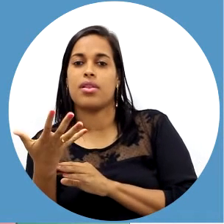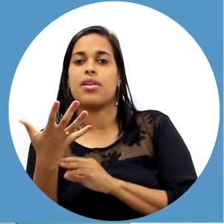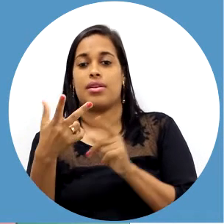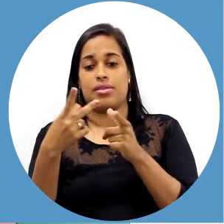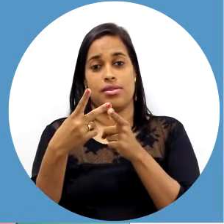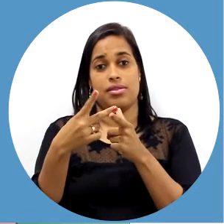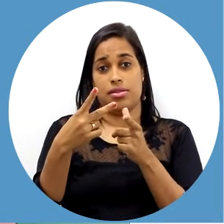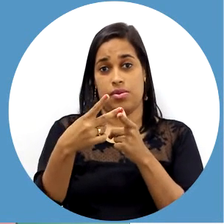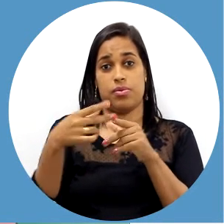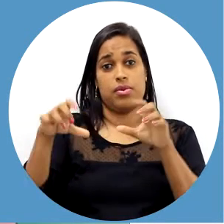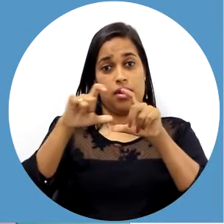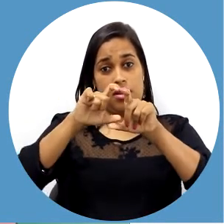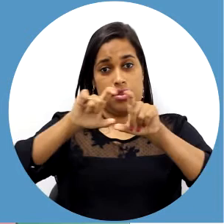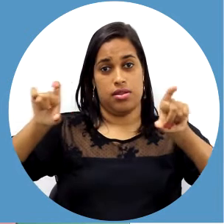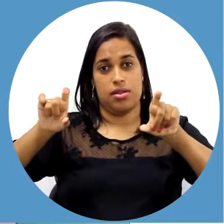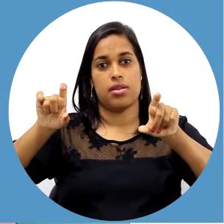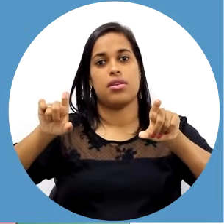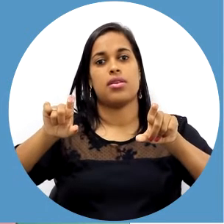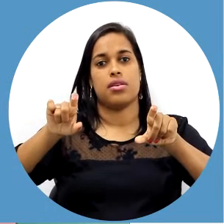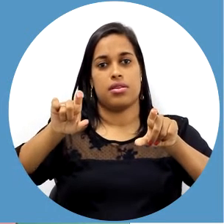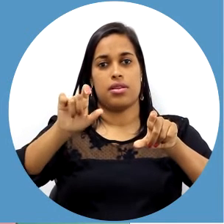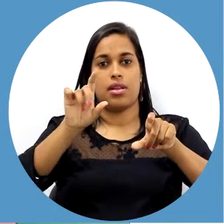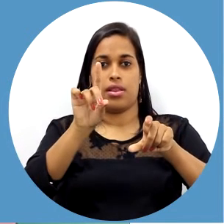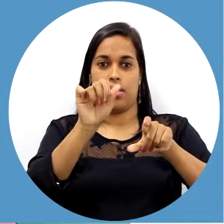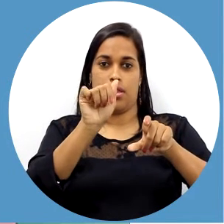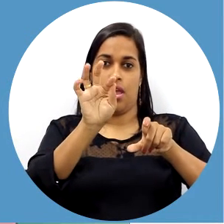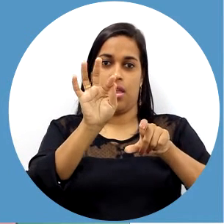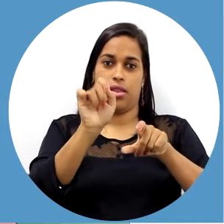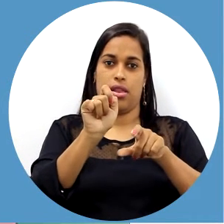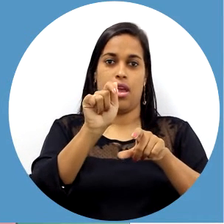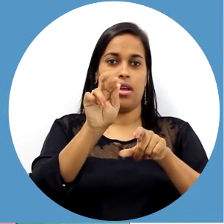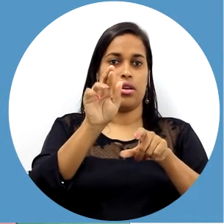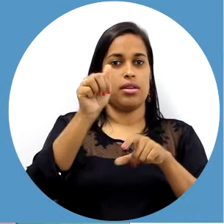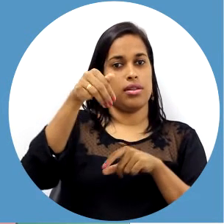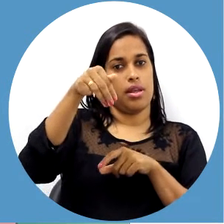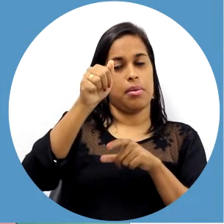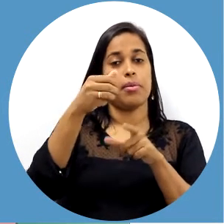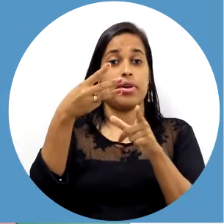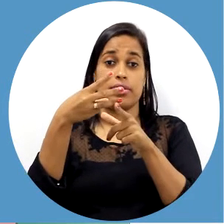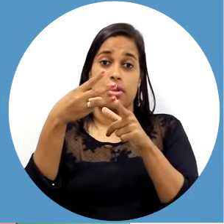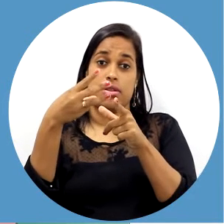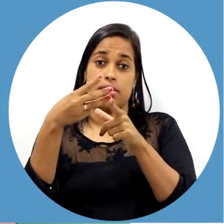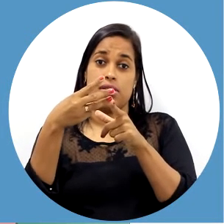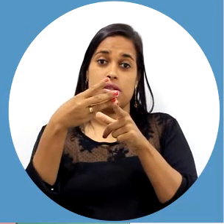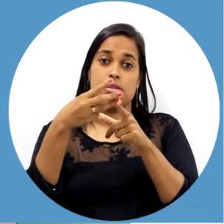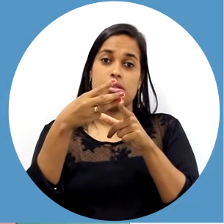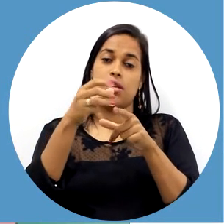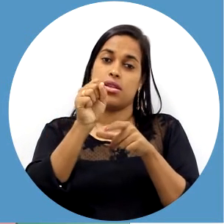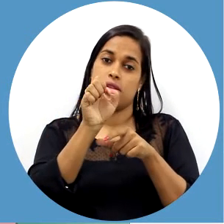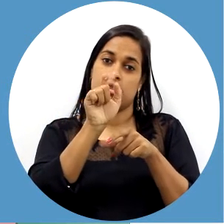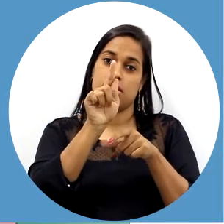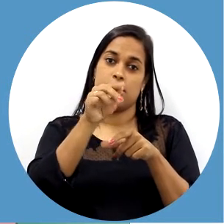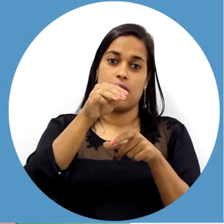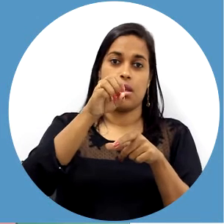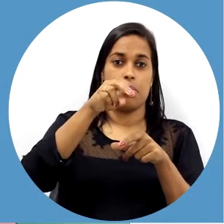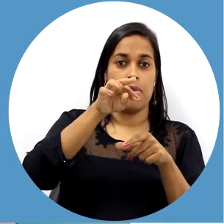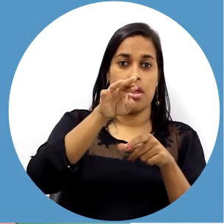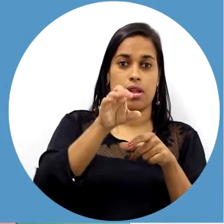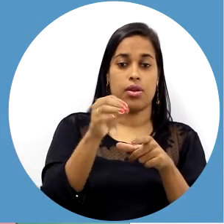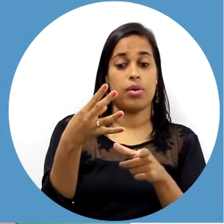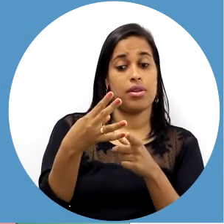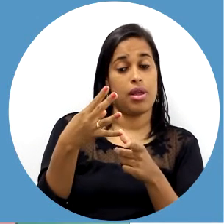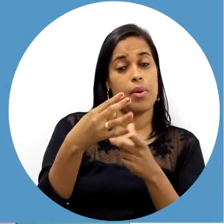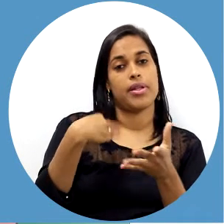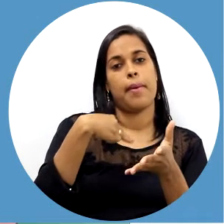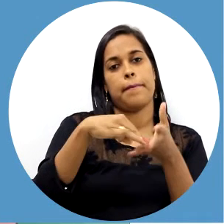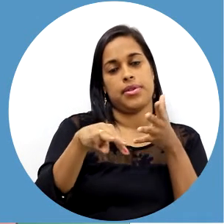segunda camada, a camada de endereçamento, ele é chamado de datagrama. Quando ele está na terceira camada, é chamado de segmento. Quando ele está na quarta camada,